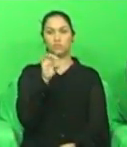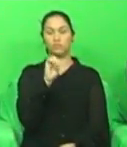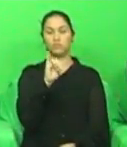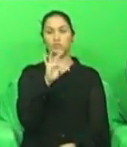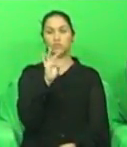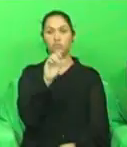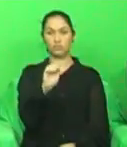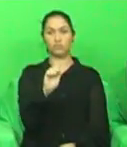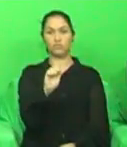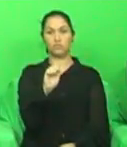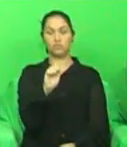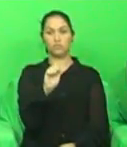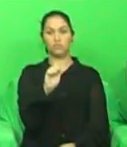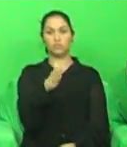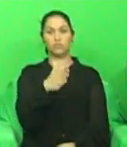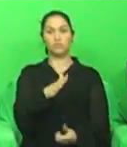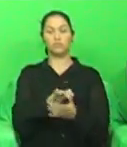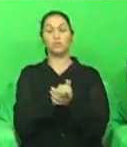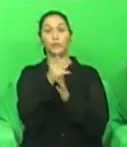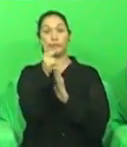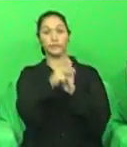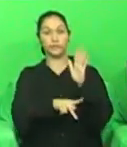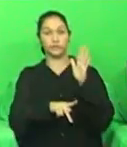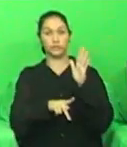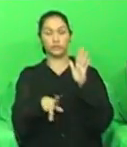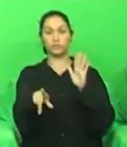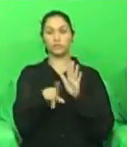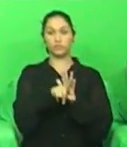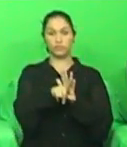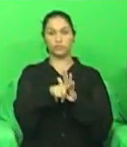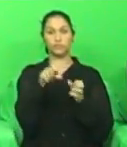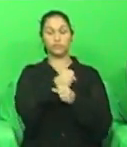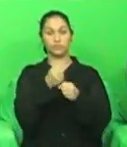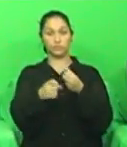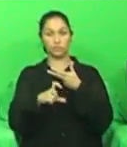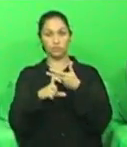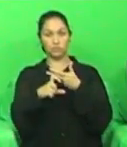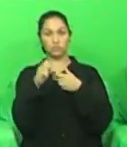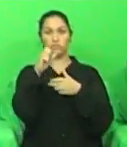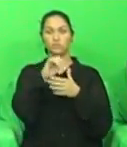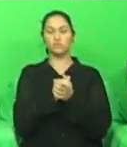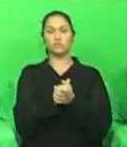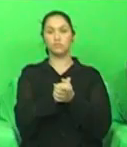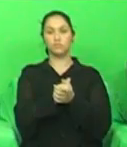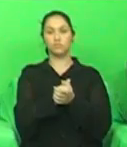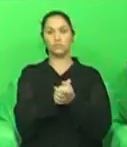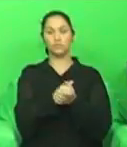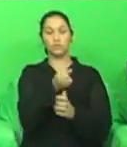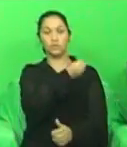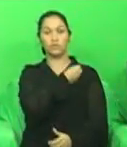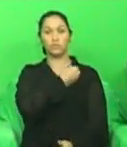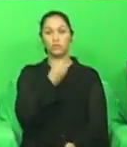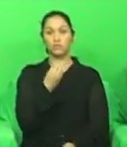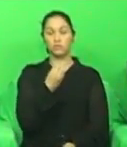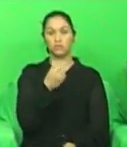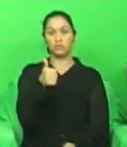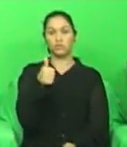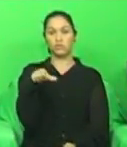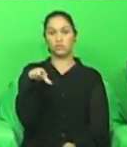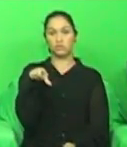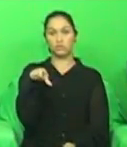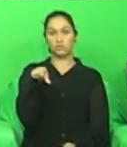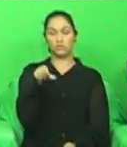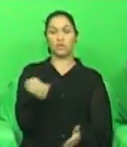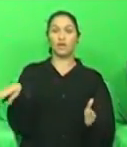titã beloli projetos de lei do executivo ps 0 19 0 a 1 a